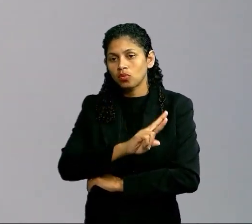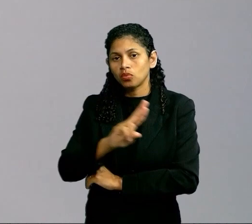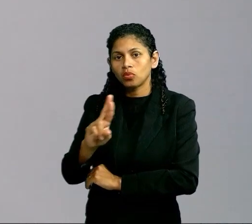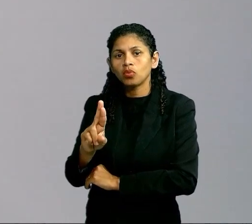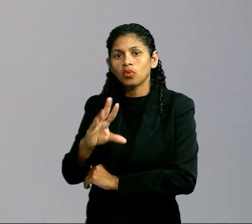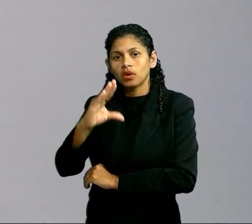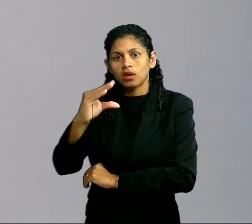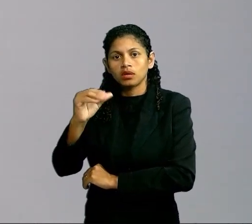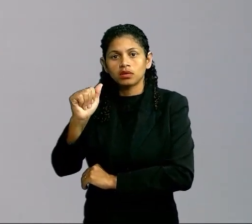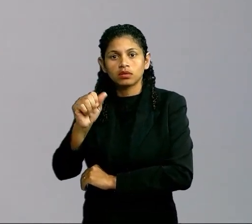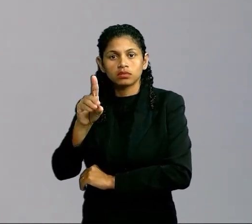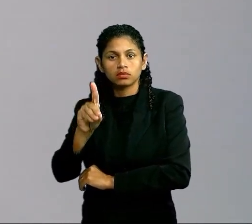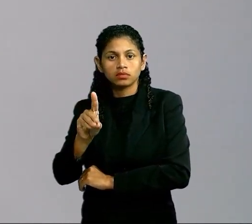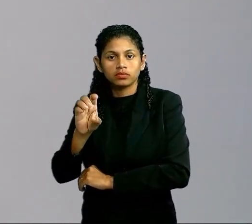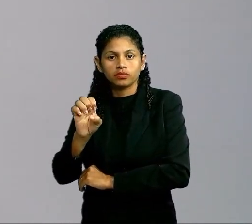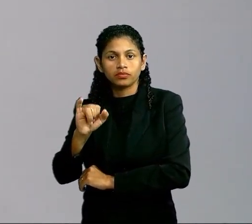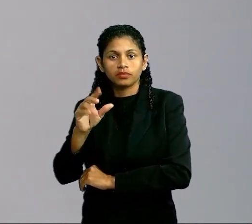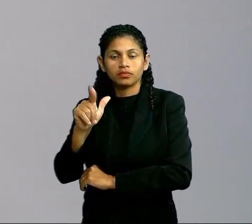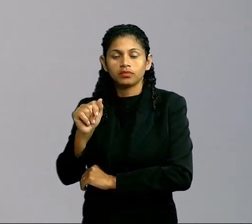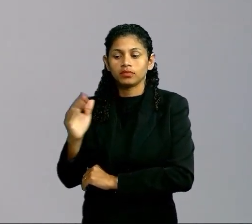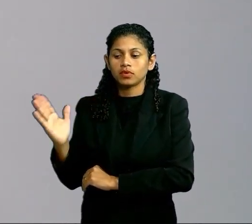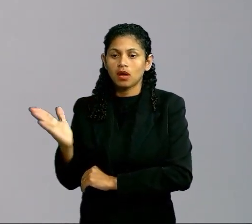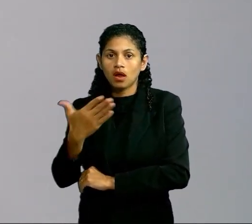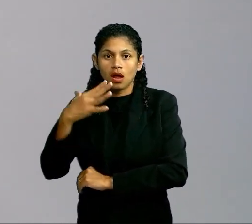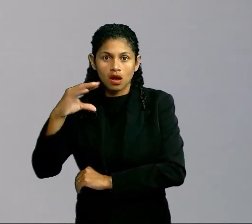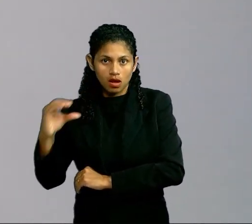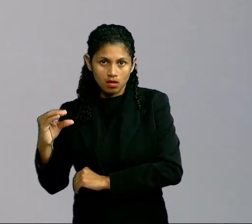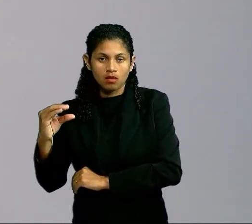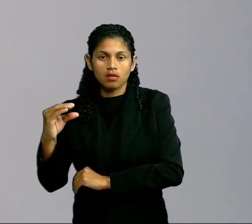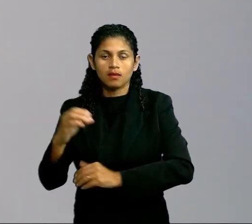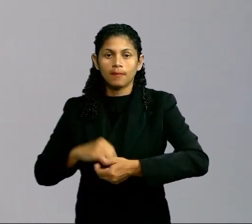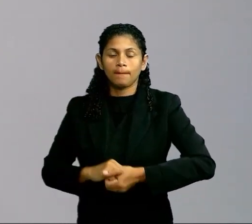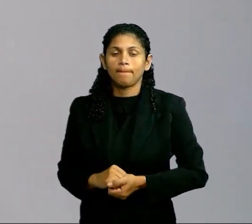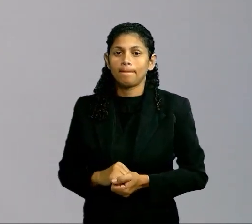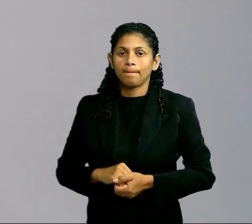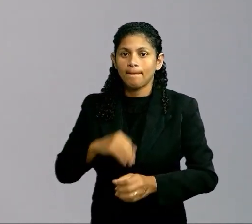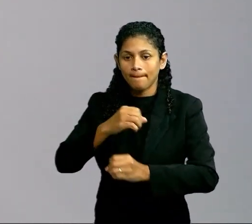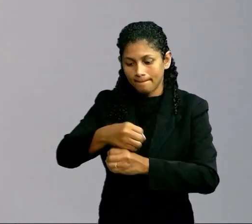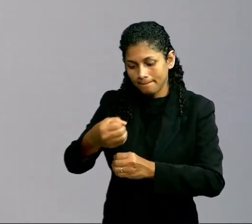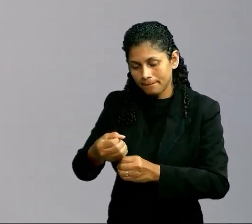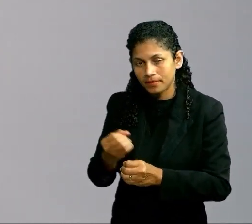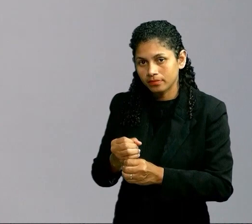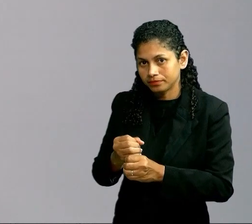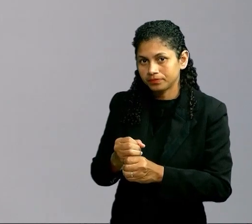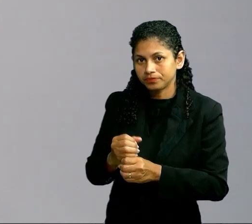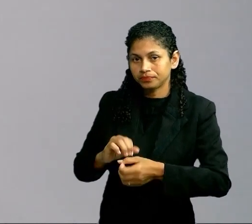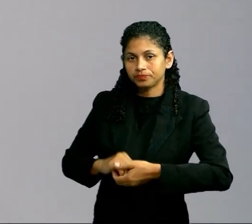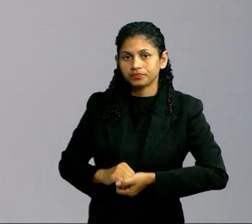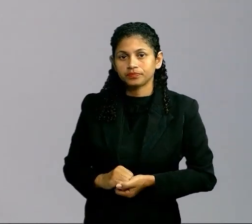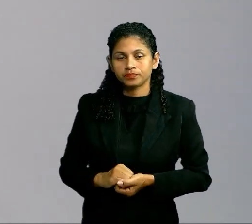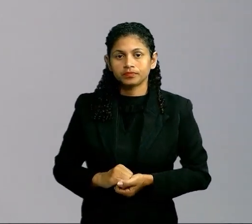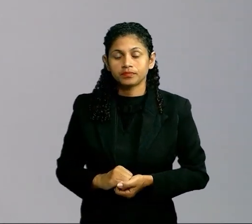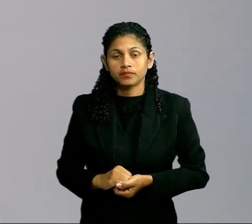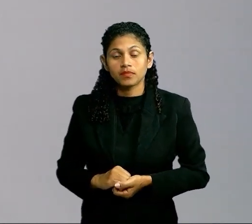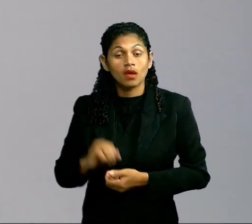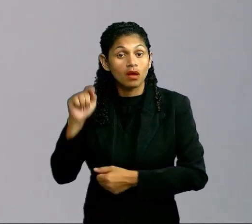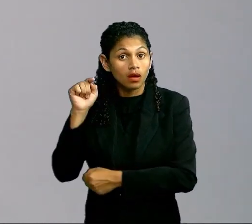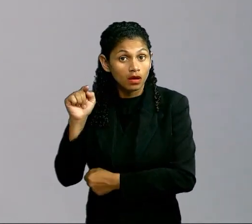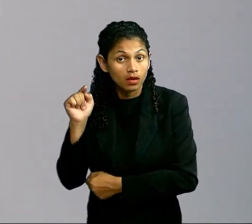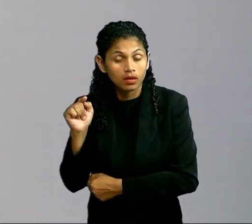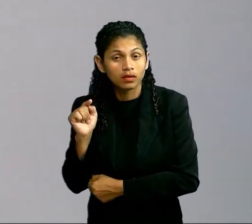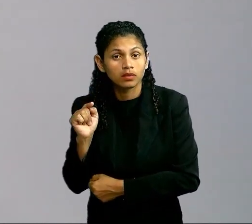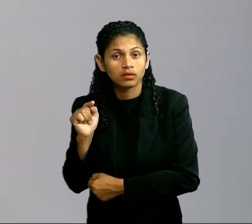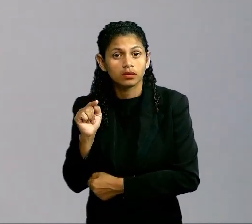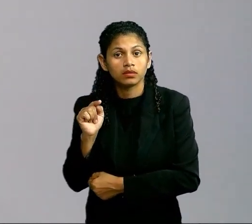ter carbono, hidrogênio, oxigênio, nitrogênio, não importa. Mas a molécula a gente chama de cadeia carbônica. Essa cadeia